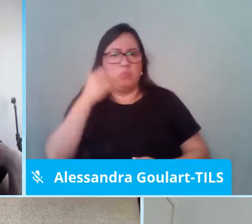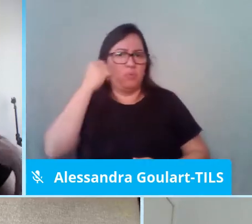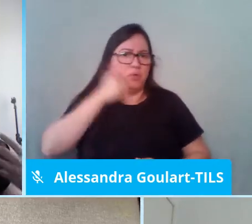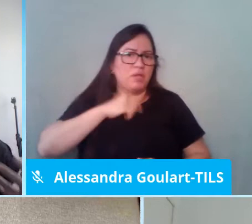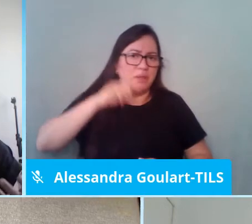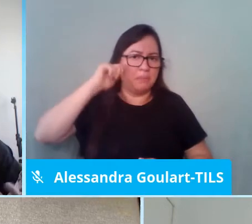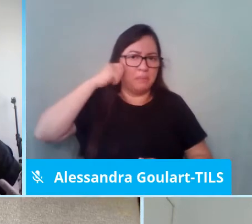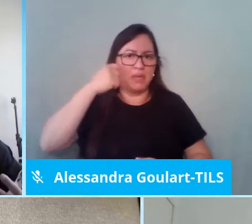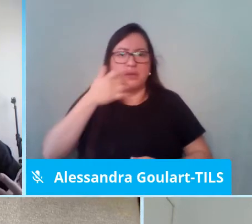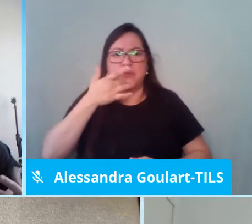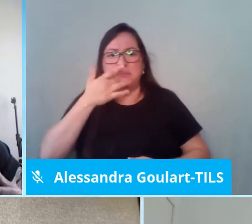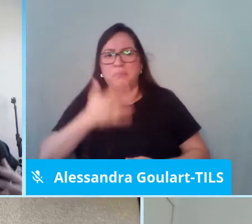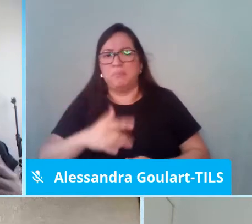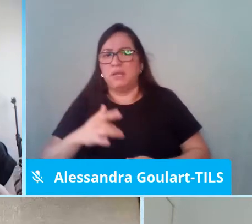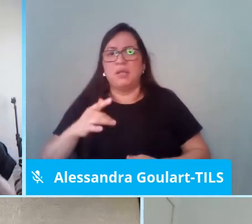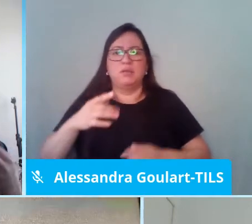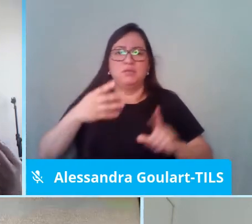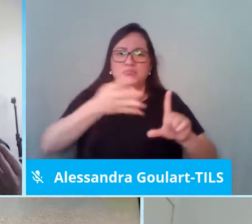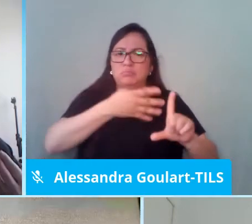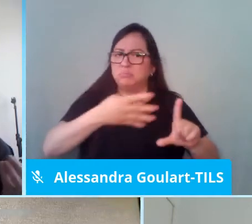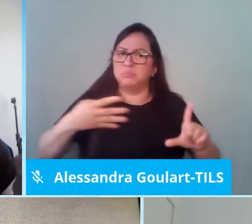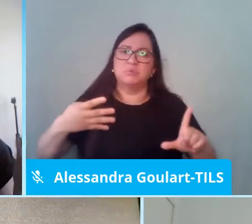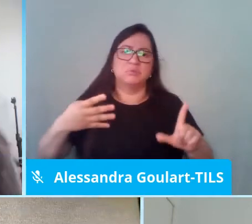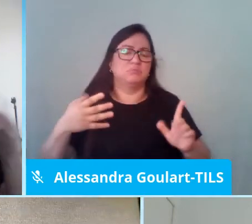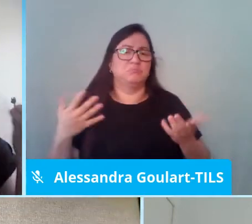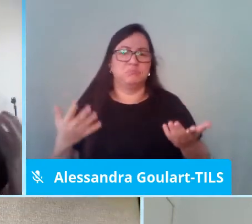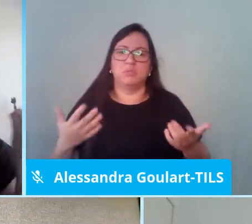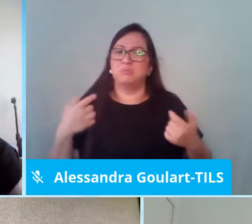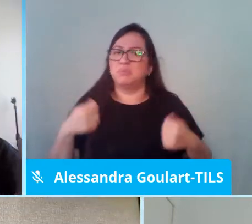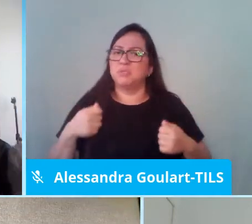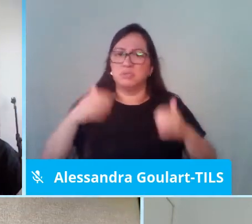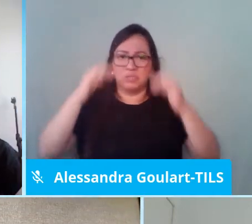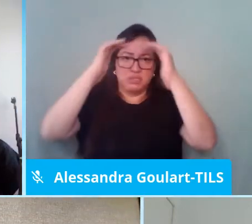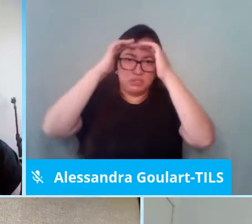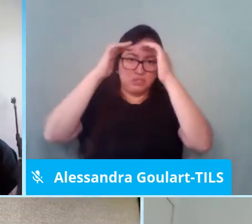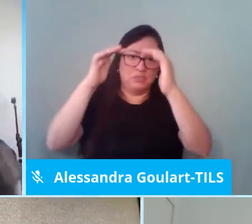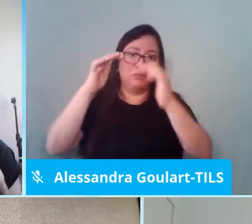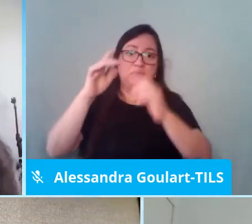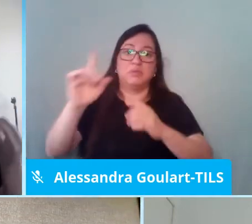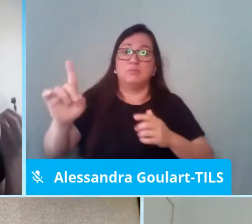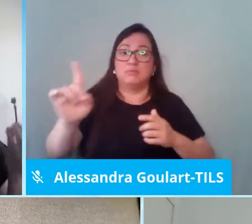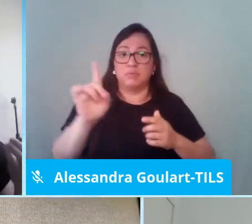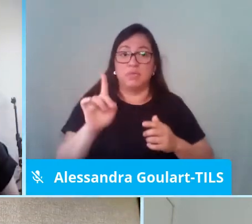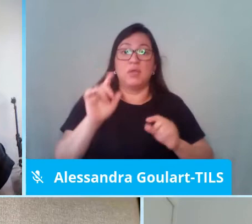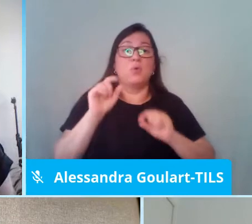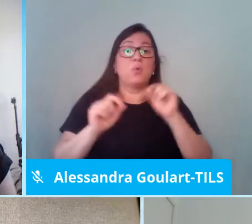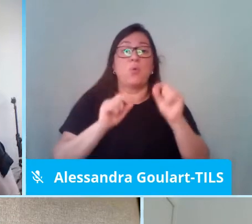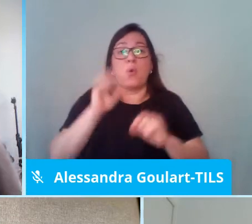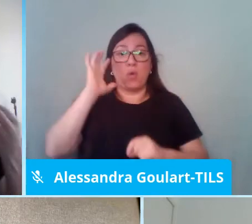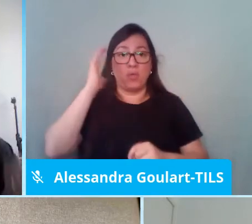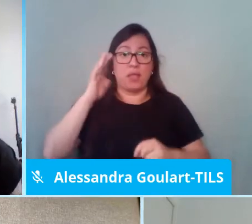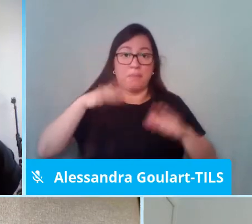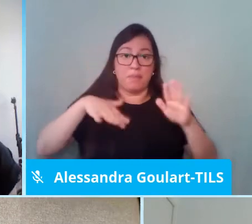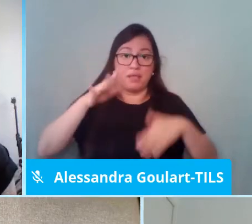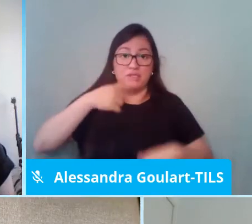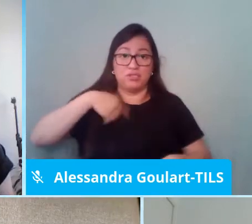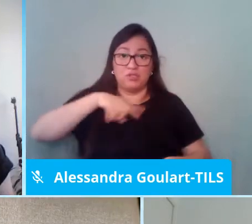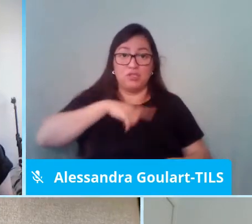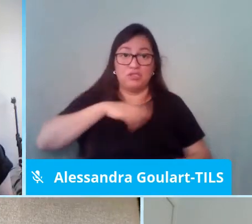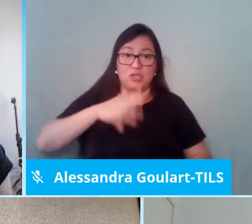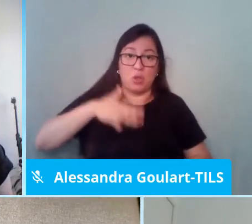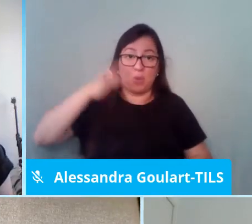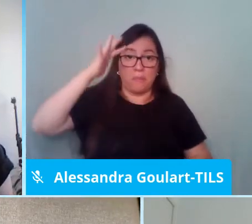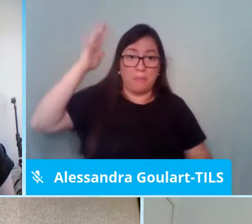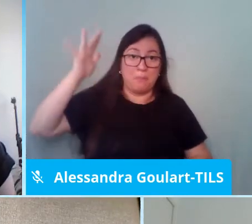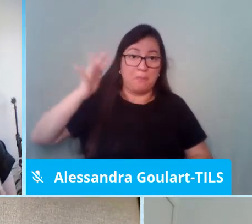a partir do seu corpo. E como isso já produz uma série de imaginários que dizem da forma como a gente vai interagir com